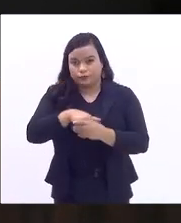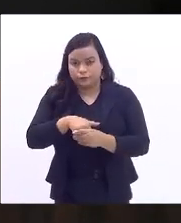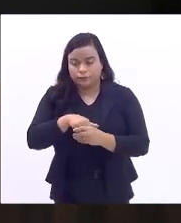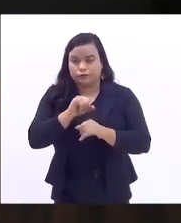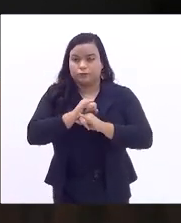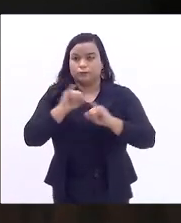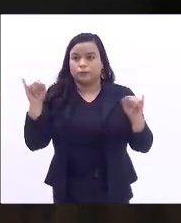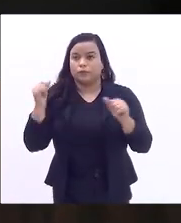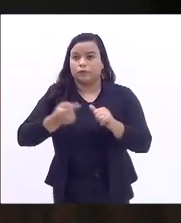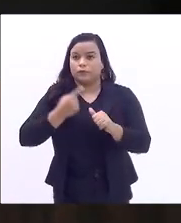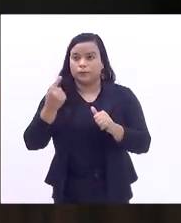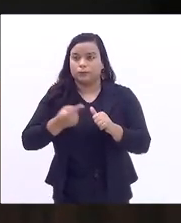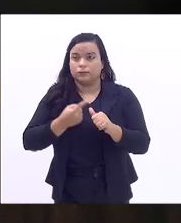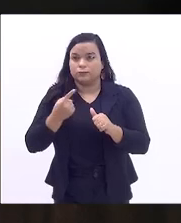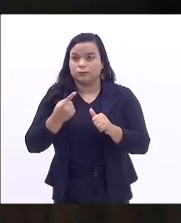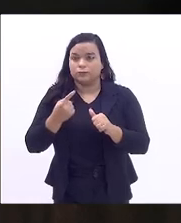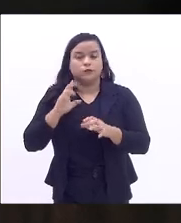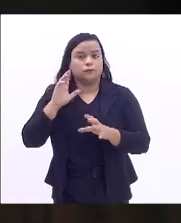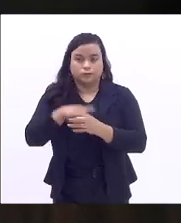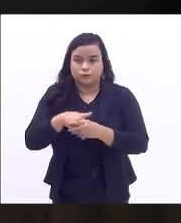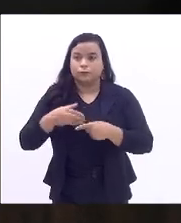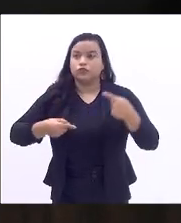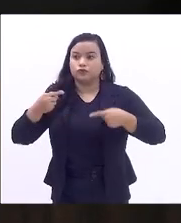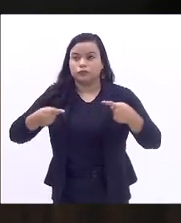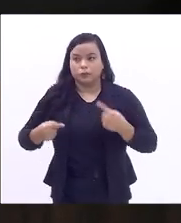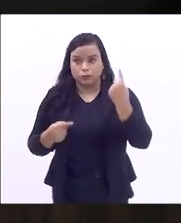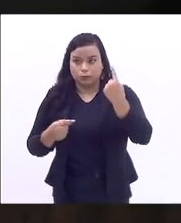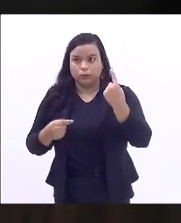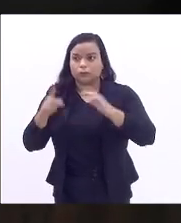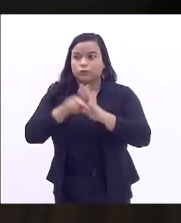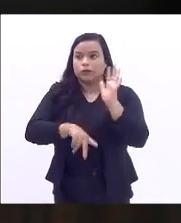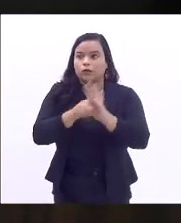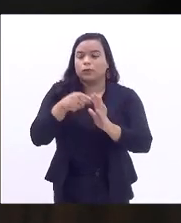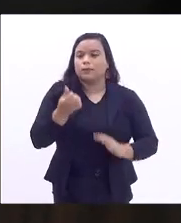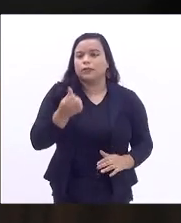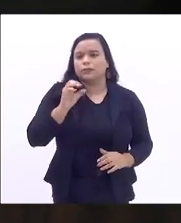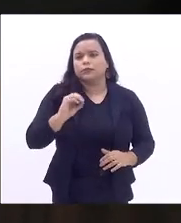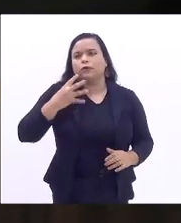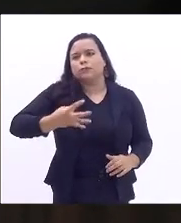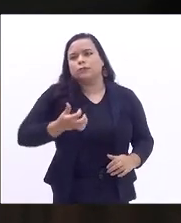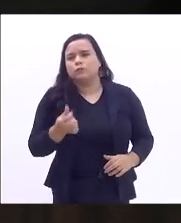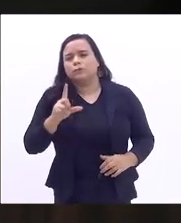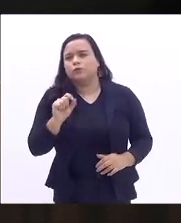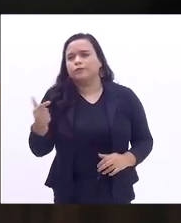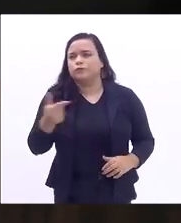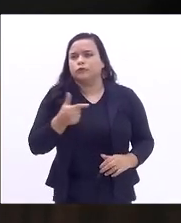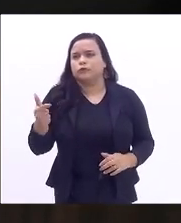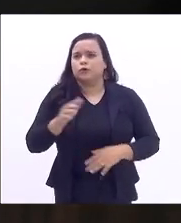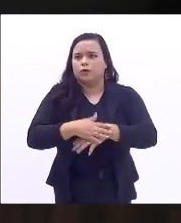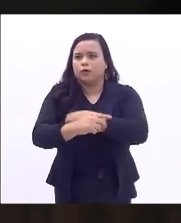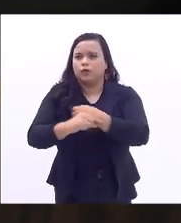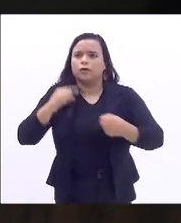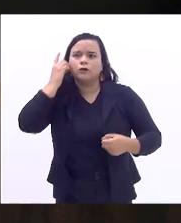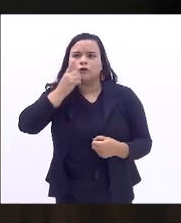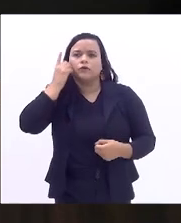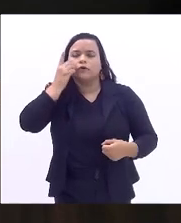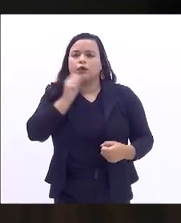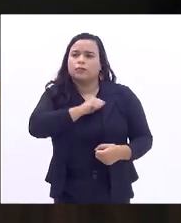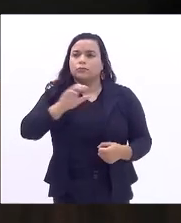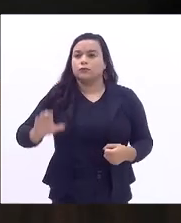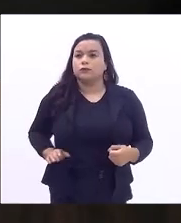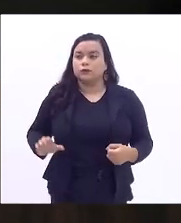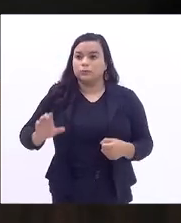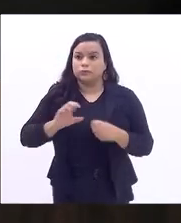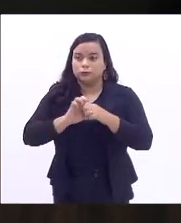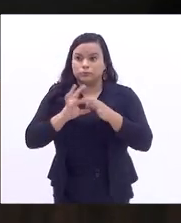em primeira em votação em discussão única projeto de lei 6046 de 22 de autoria do deputado André Ceciliano